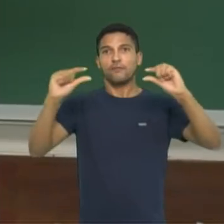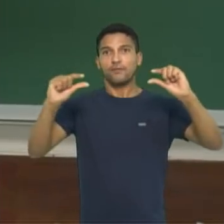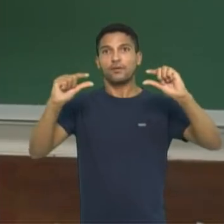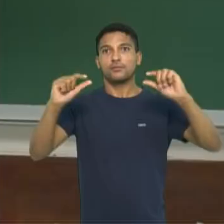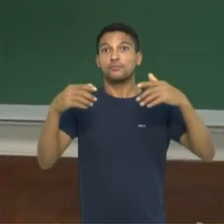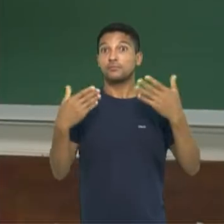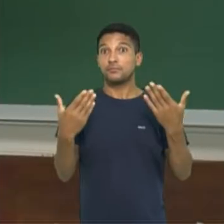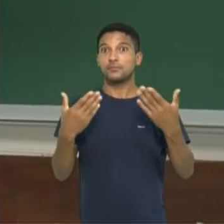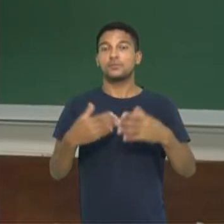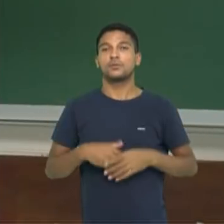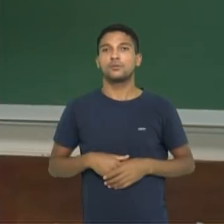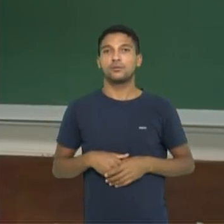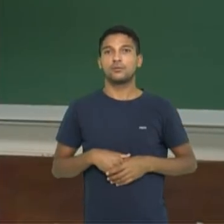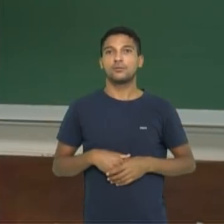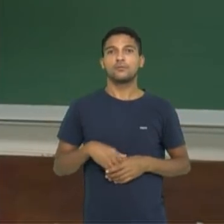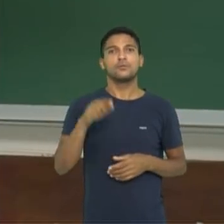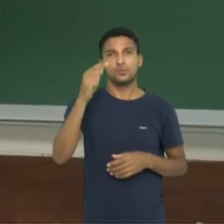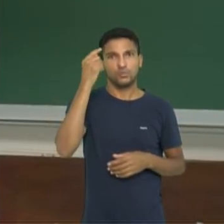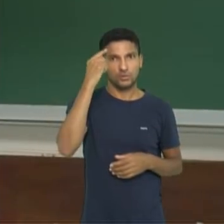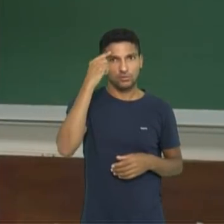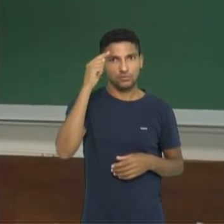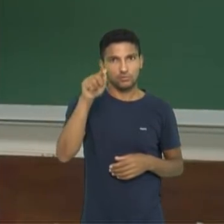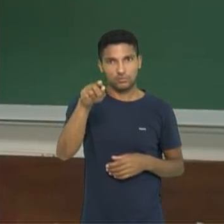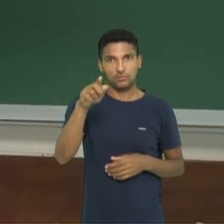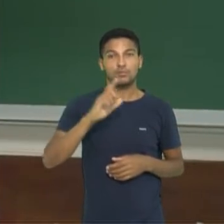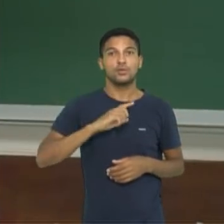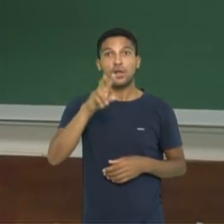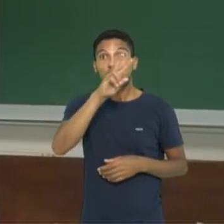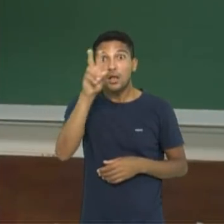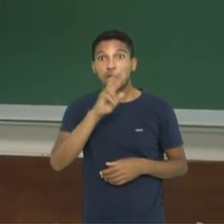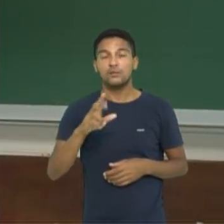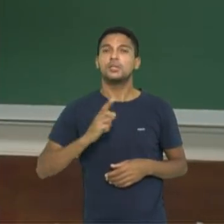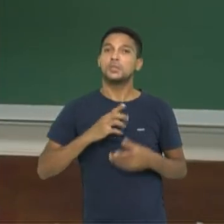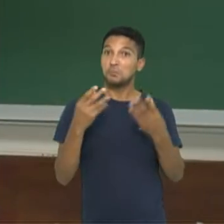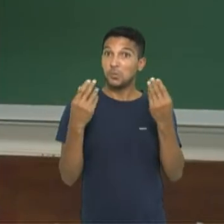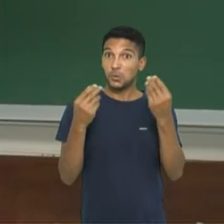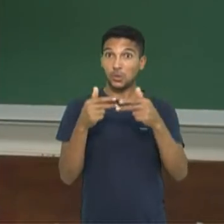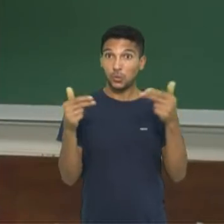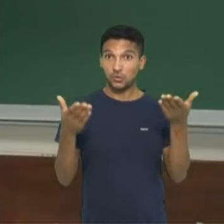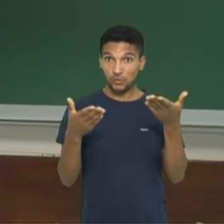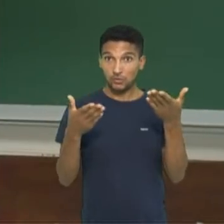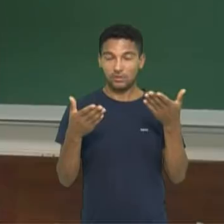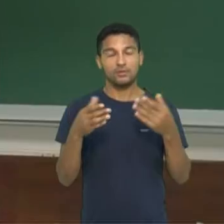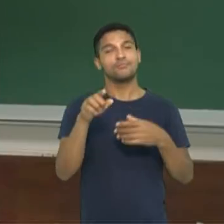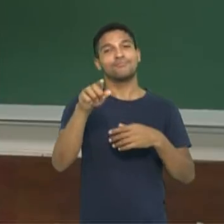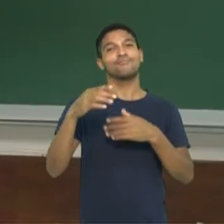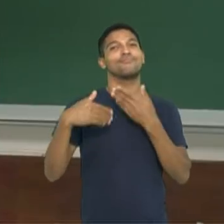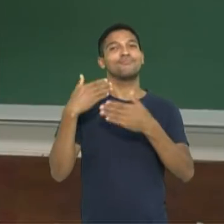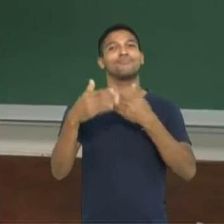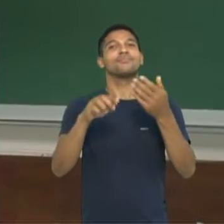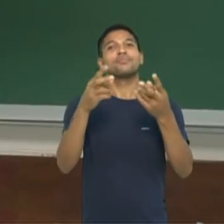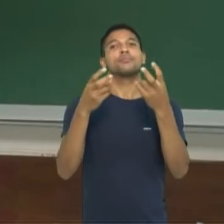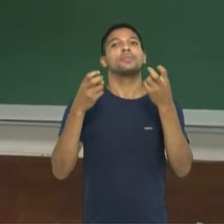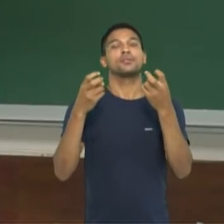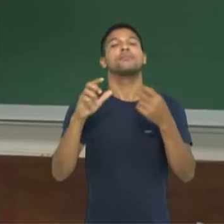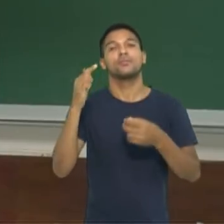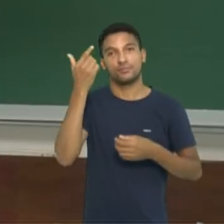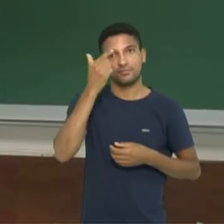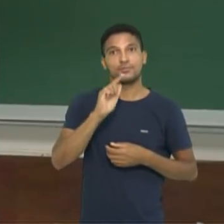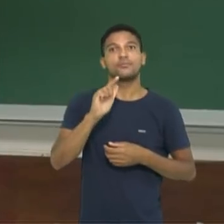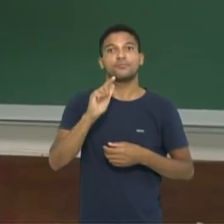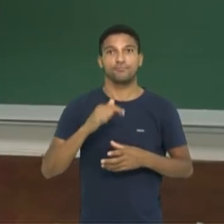coisa para hoje? Parece muito, mas no decorrer da aula vocês vão vendo que é café pequeno, que vocês vão conseguir compreender e fazer os exercícios e